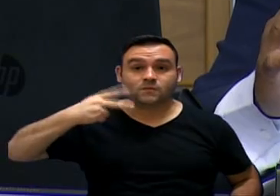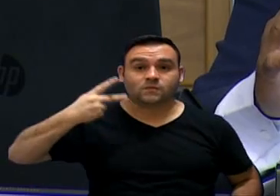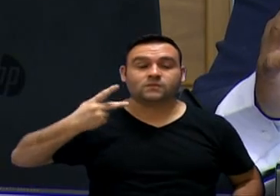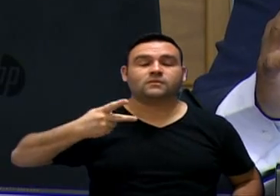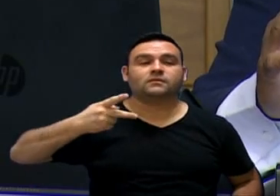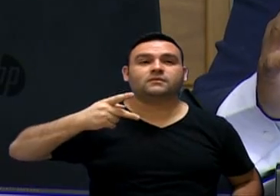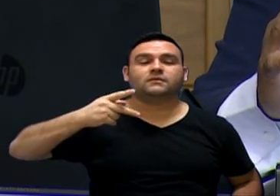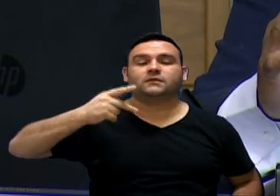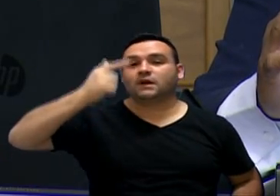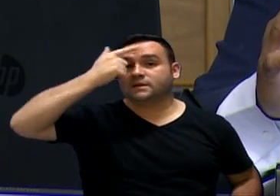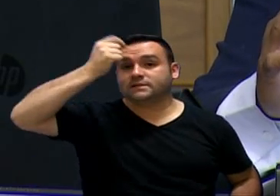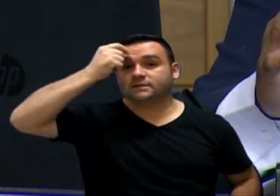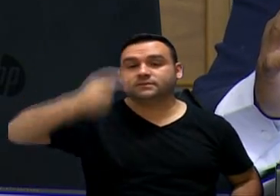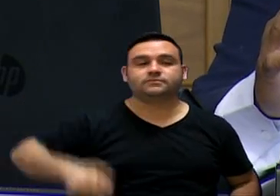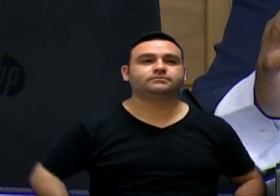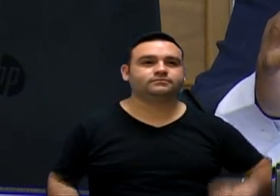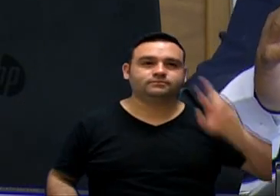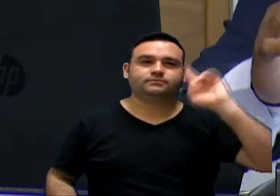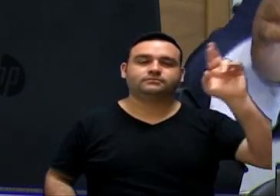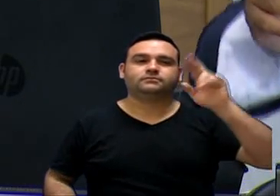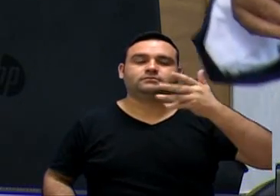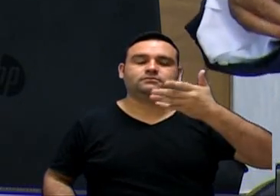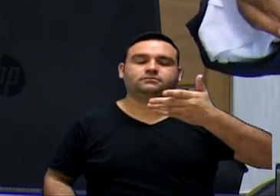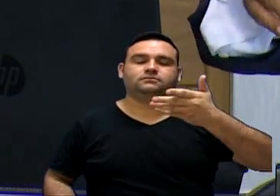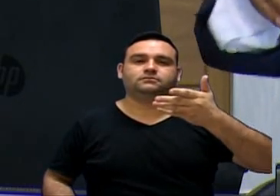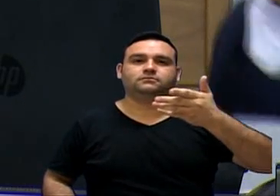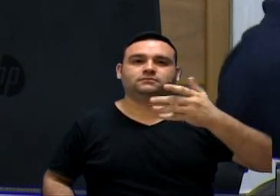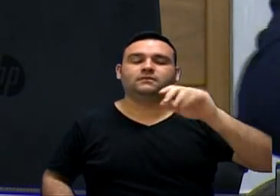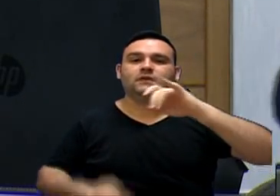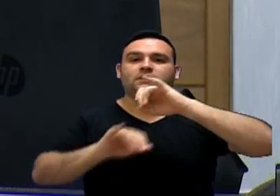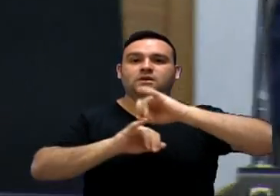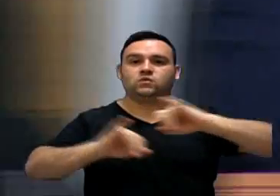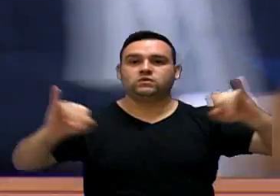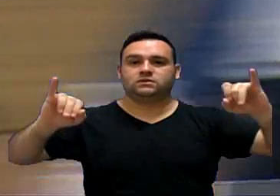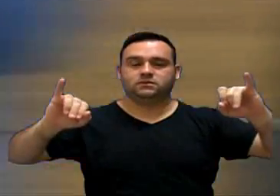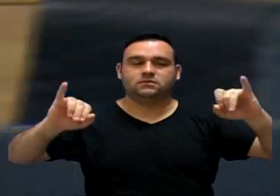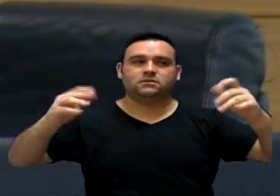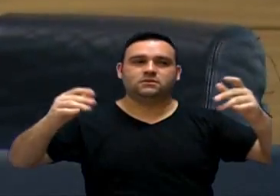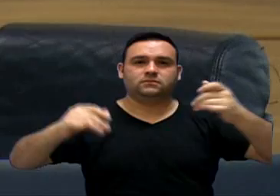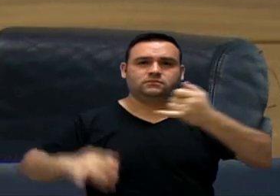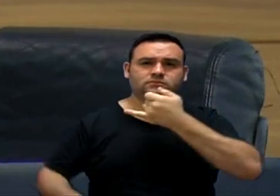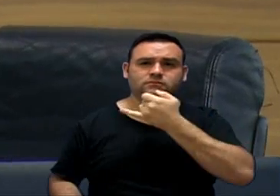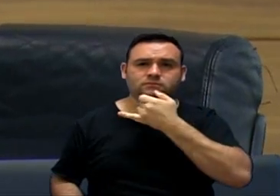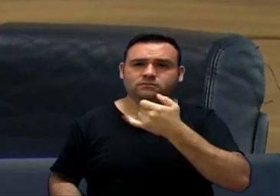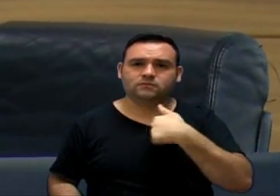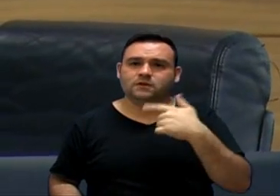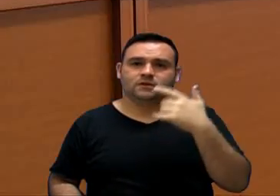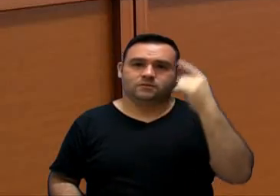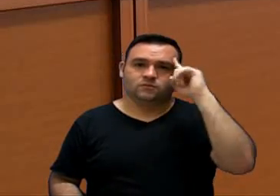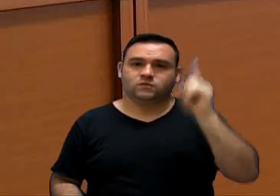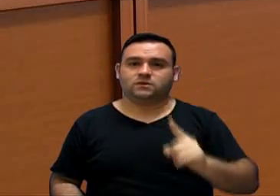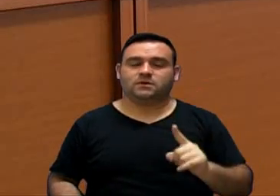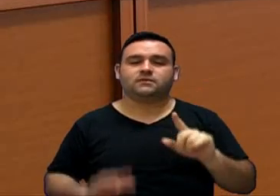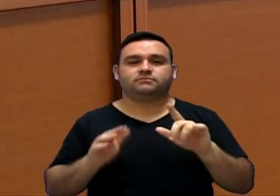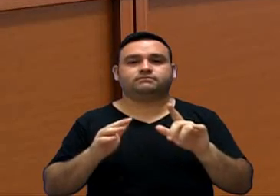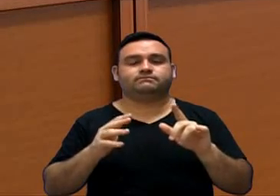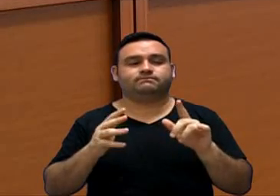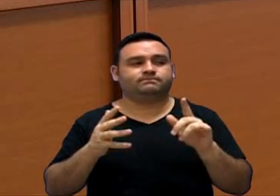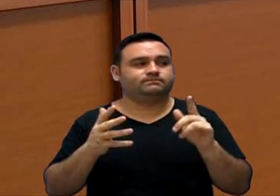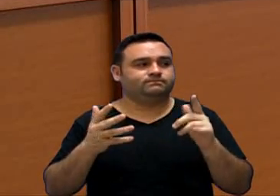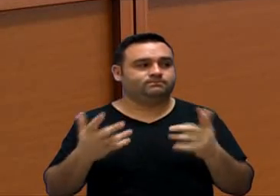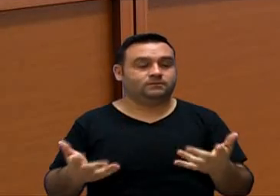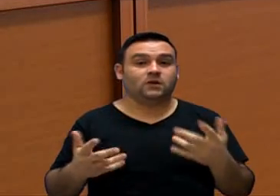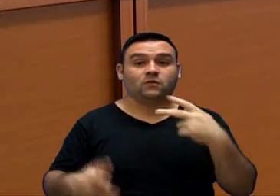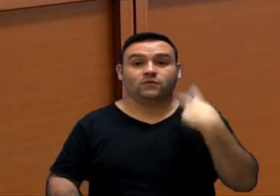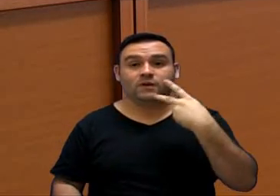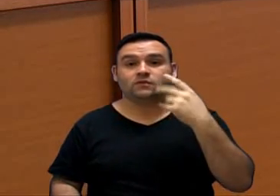Senhor presidente, vereador Dila. O senhor trouxe uma notícia triste que eu não estava sabendo. Então,